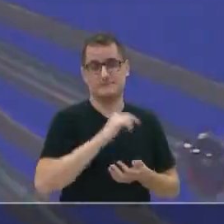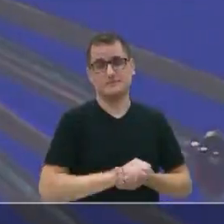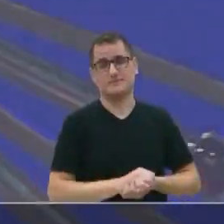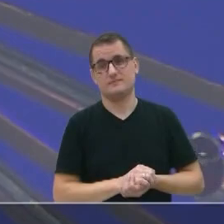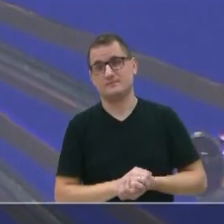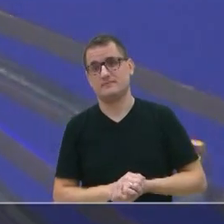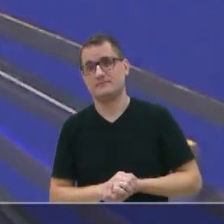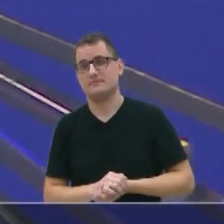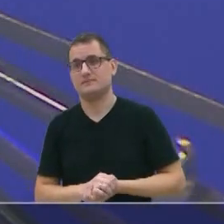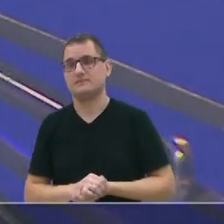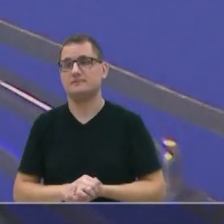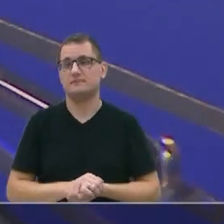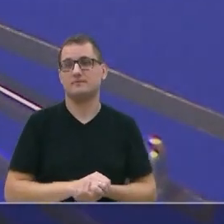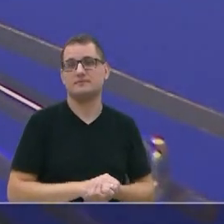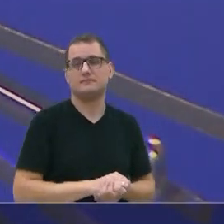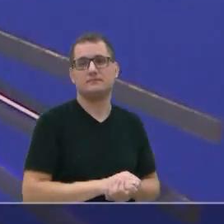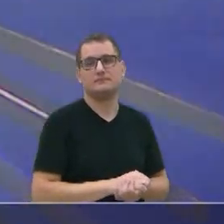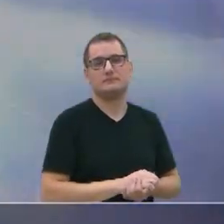Sopra